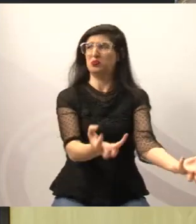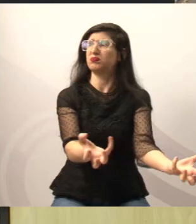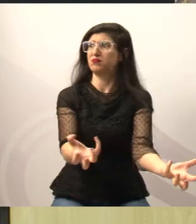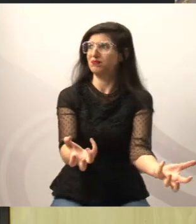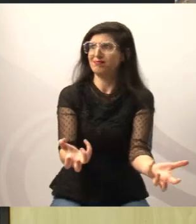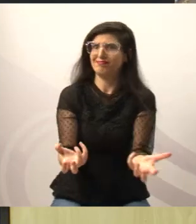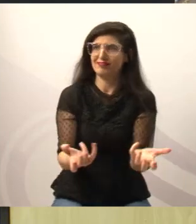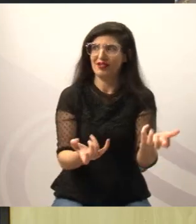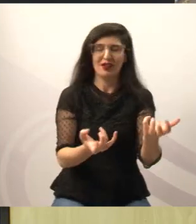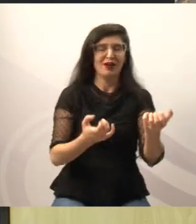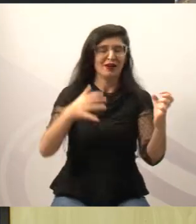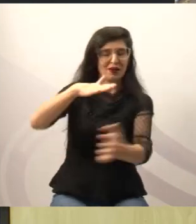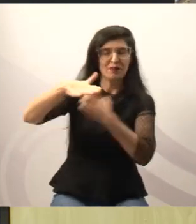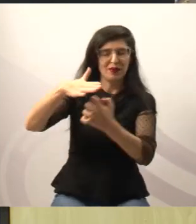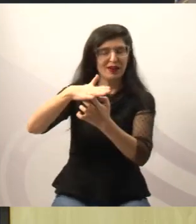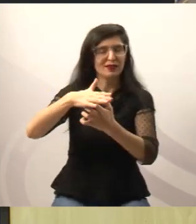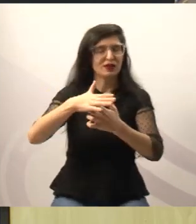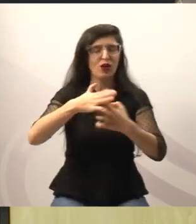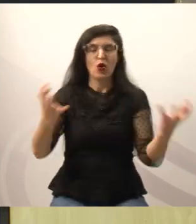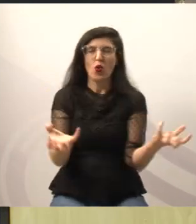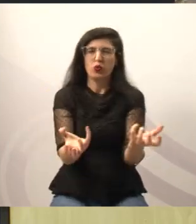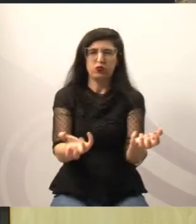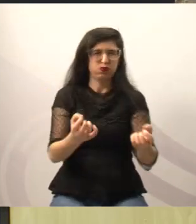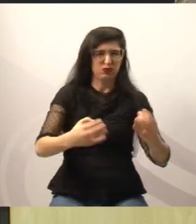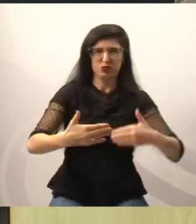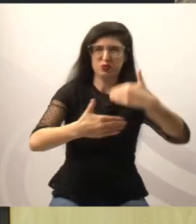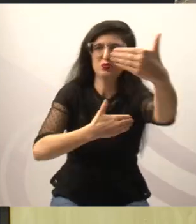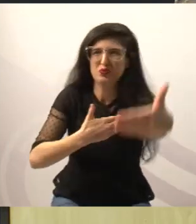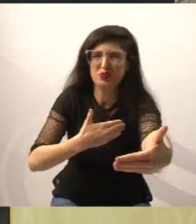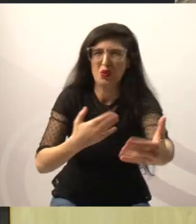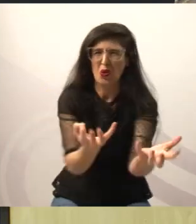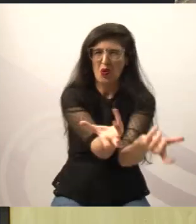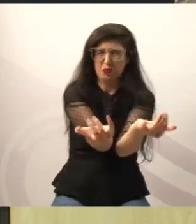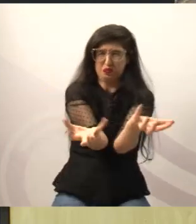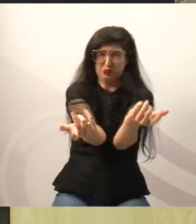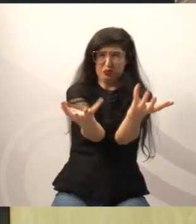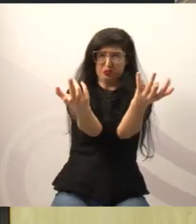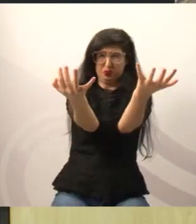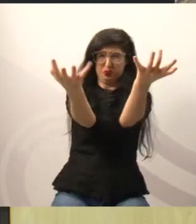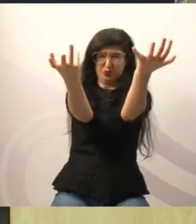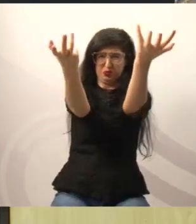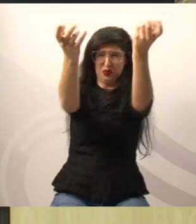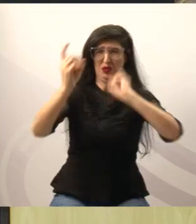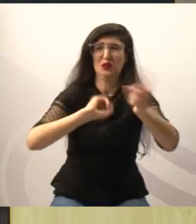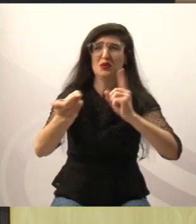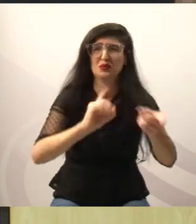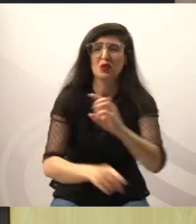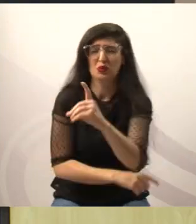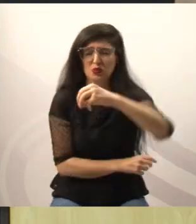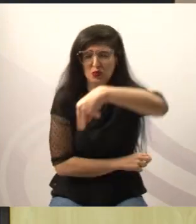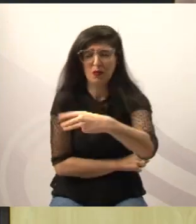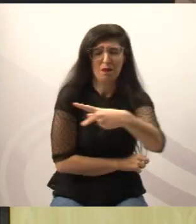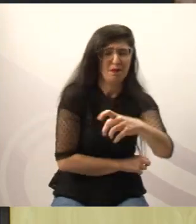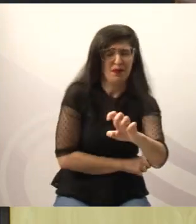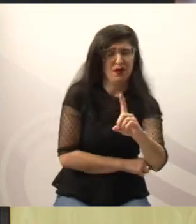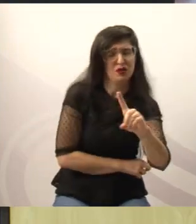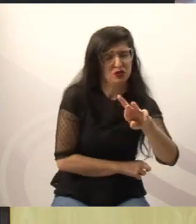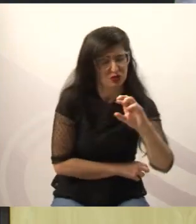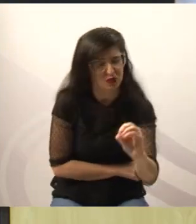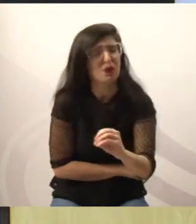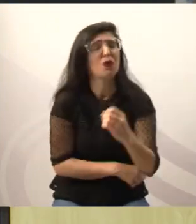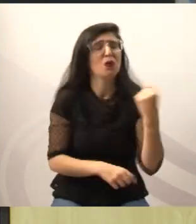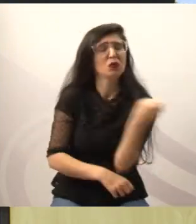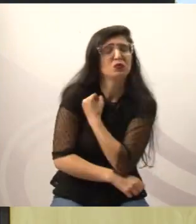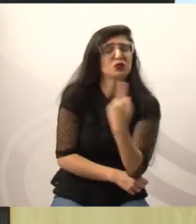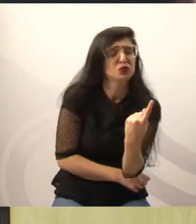empresa Tonole do Brasil, Indústria e Comércio Limitada, localizada na rodovia Dom Pedro I, quilômetro 10, no bairro Paraty do